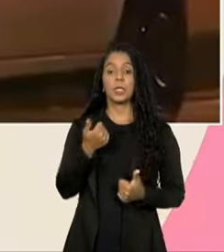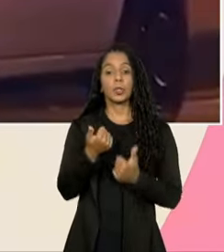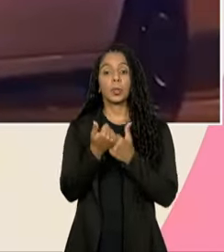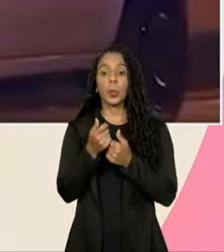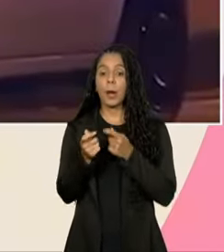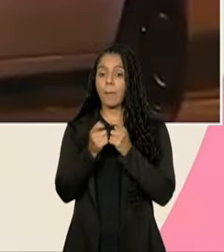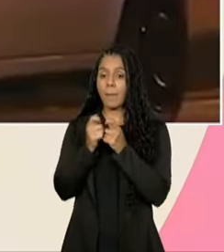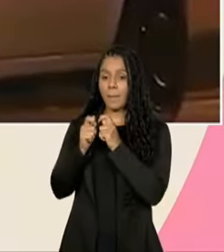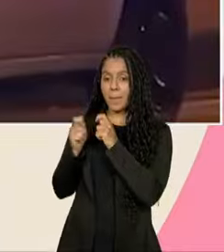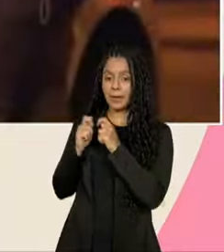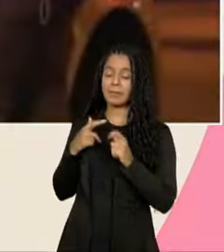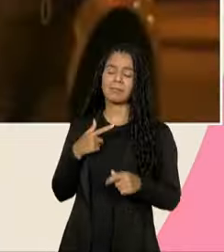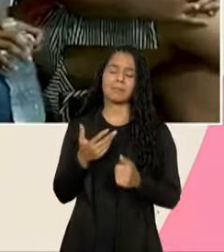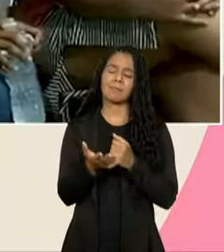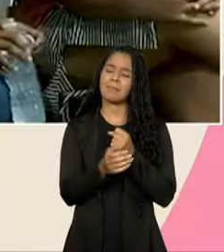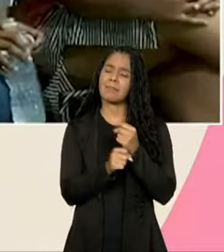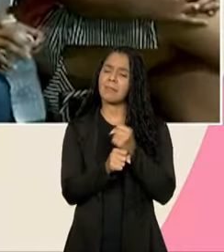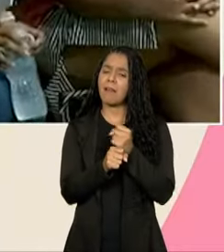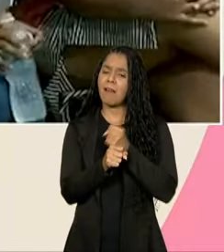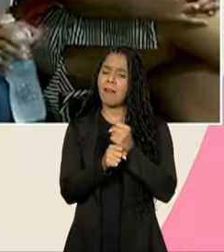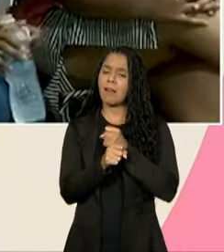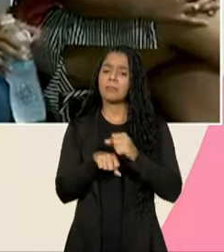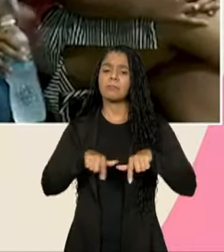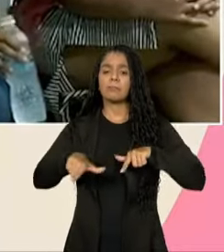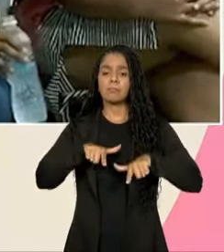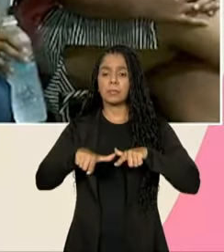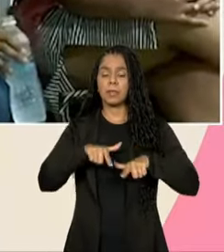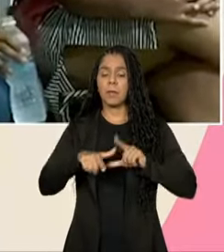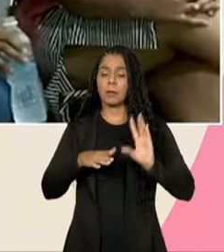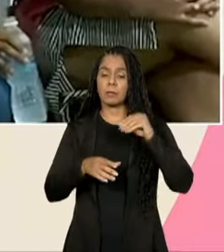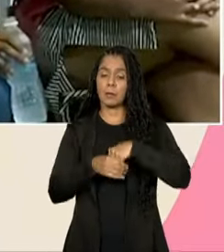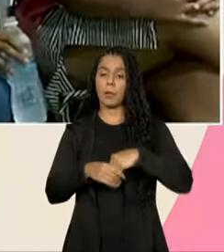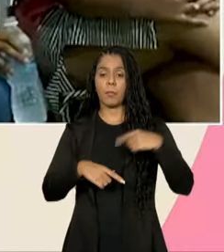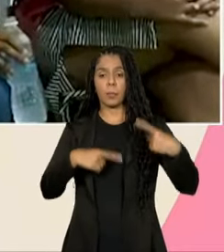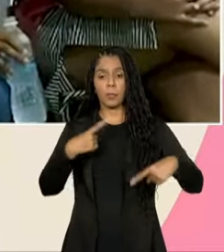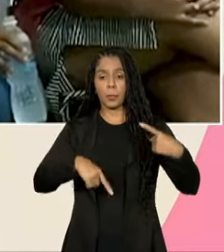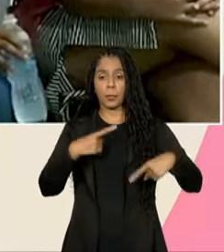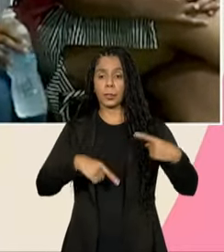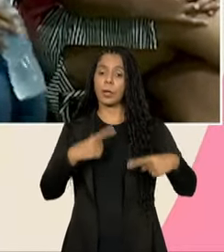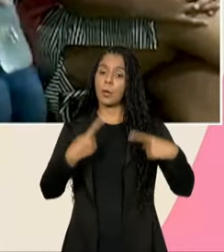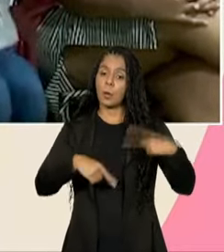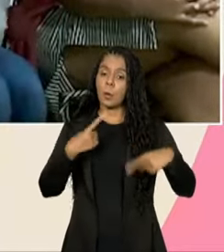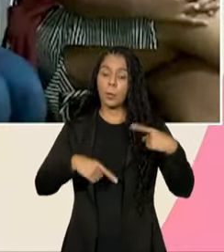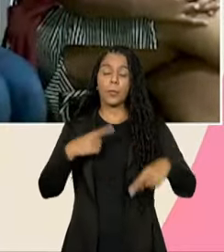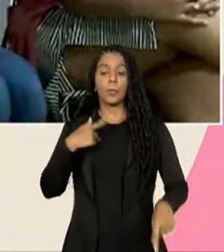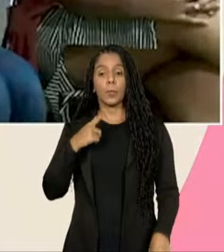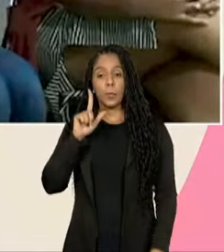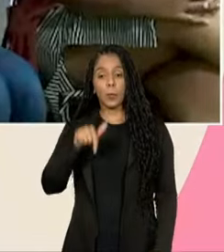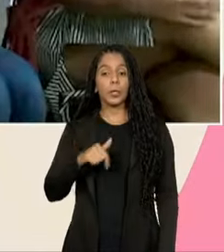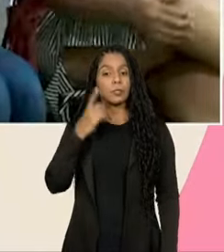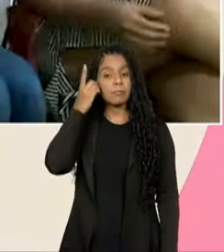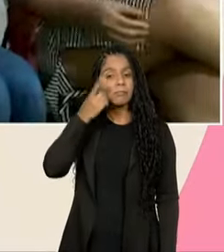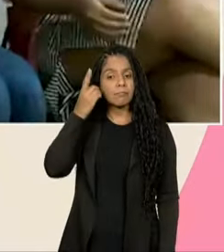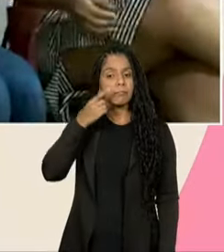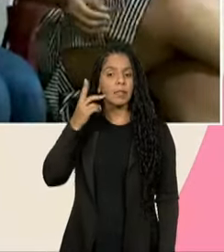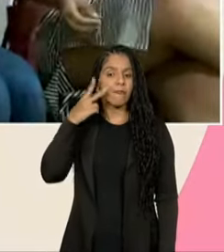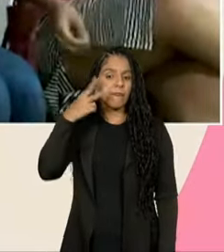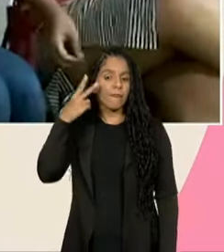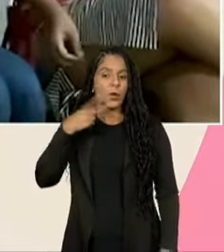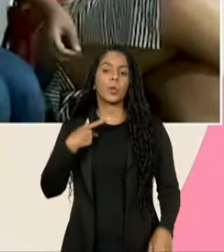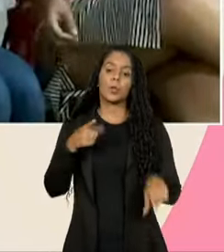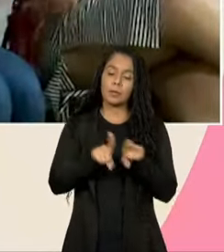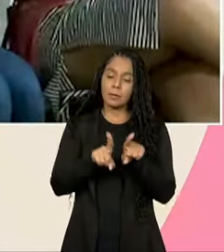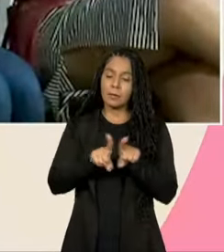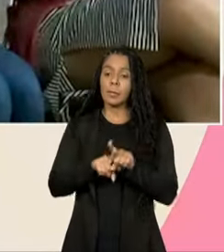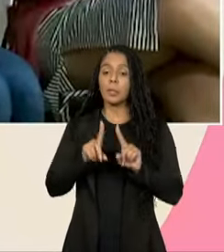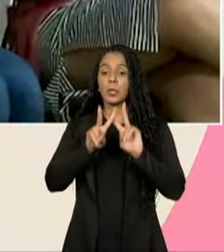imprensa e desde sempre atuo em espaços da política, sobretudo da política parlamentar, e, sobretudo, em espaço de defesa dos direitos